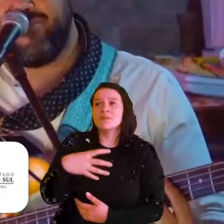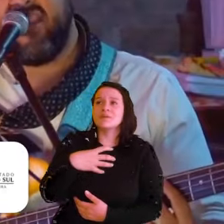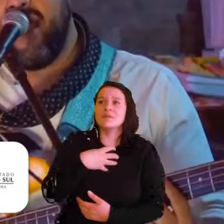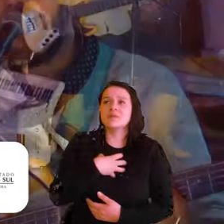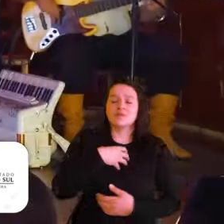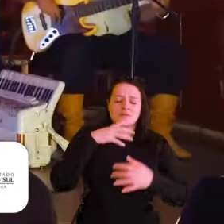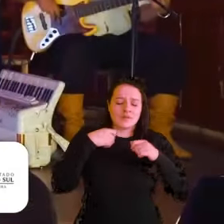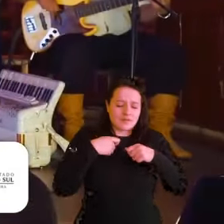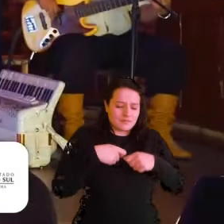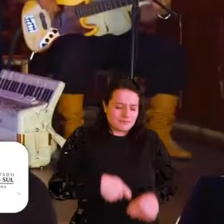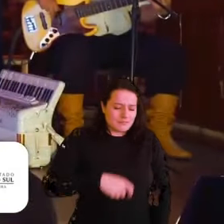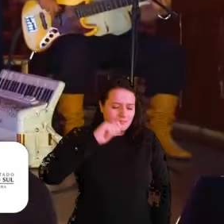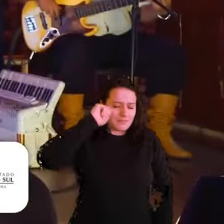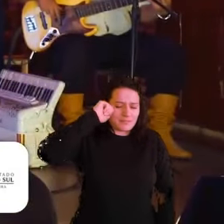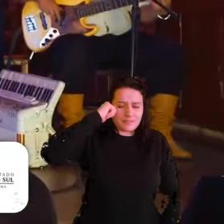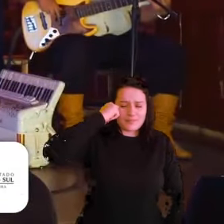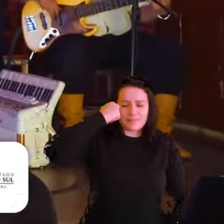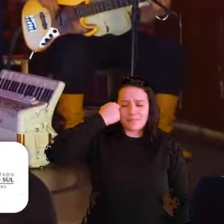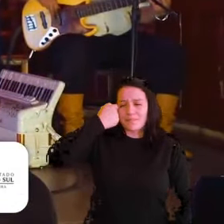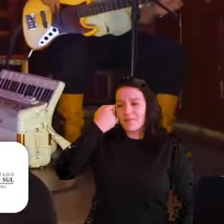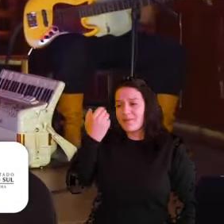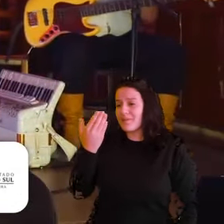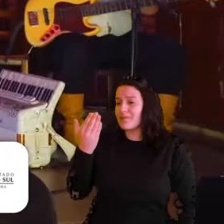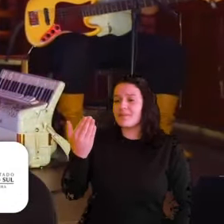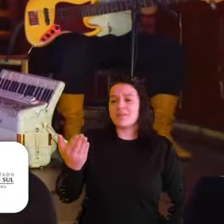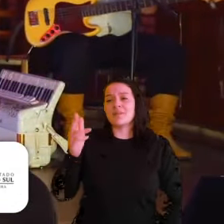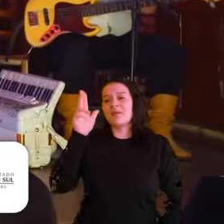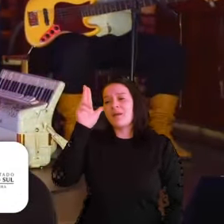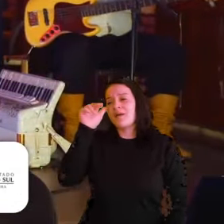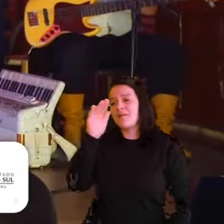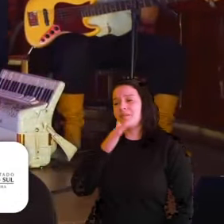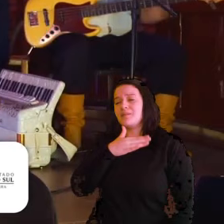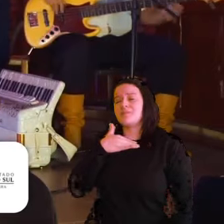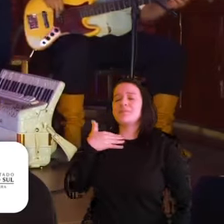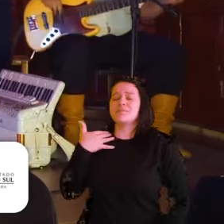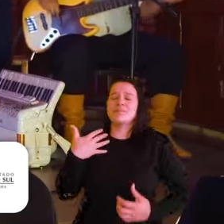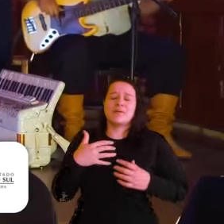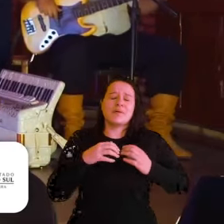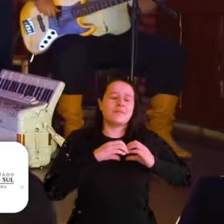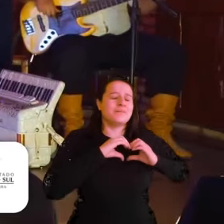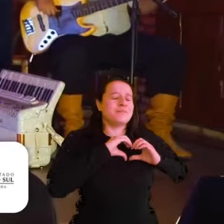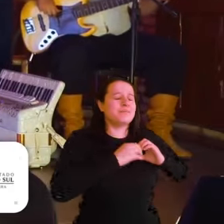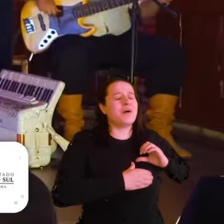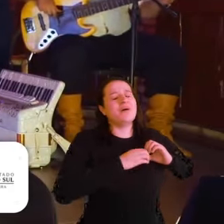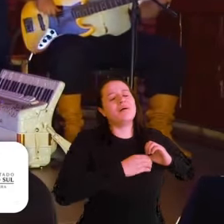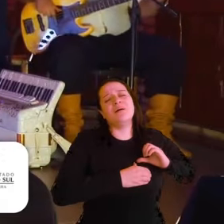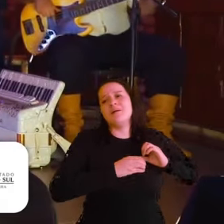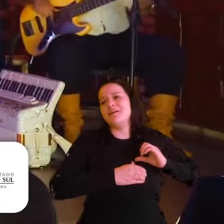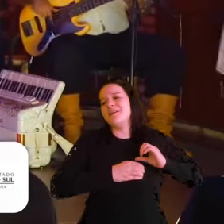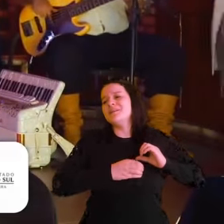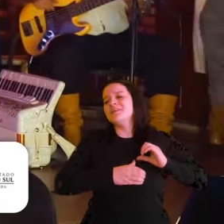cavalo, a estância se veste de luto. Mas quando morre um cavalo, morre um pedaço de